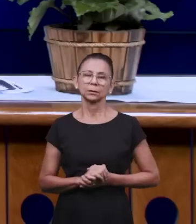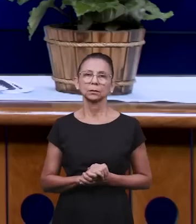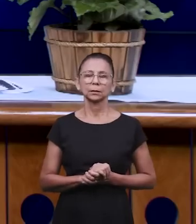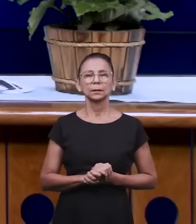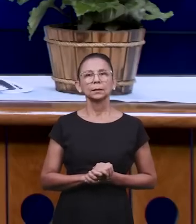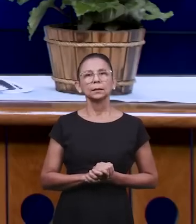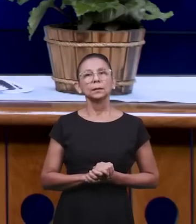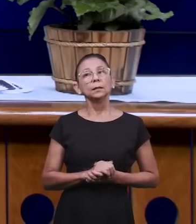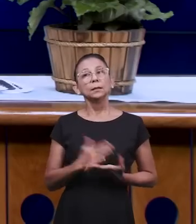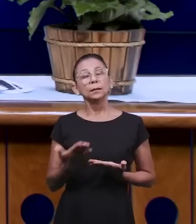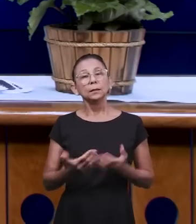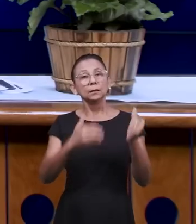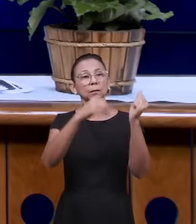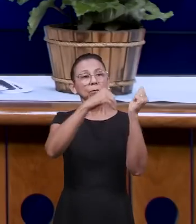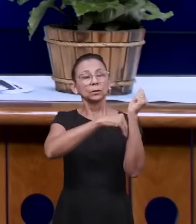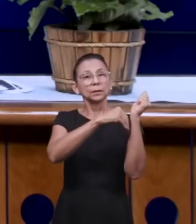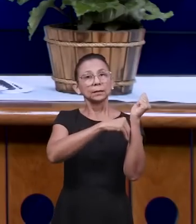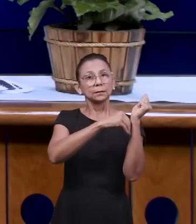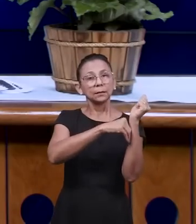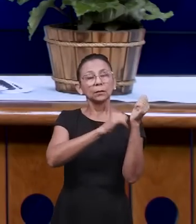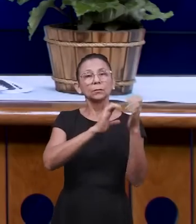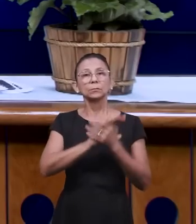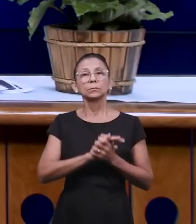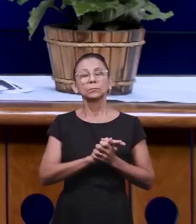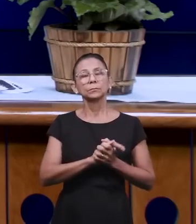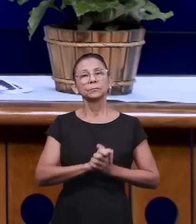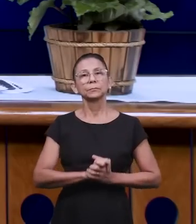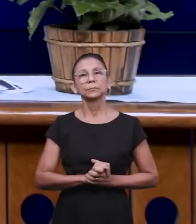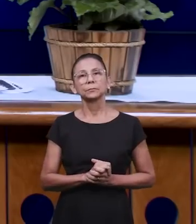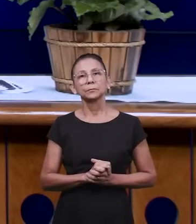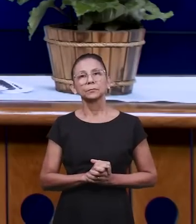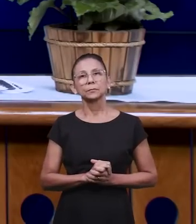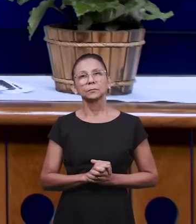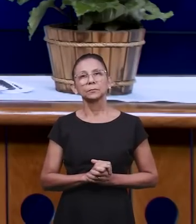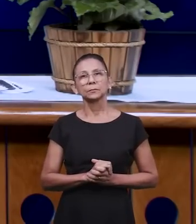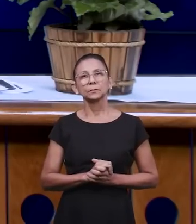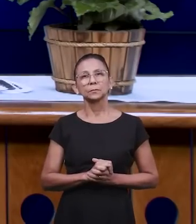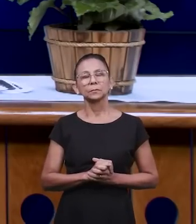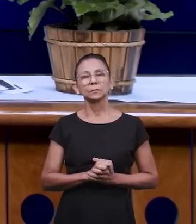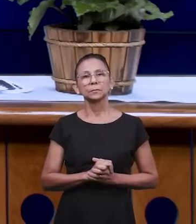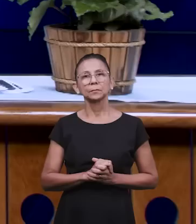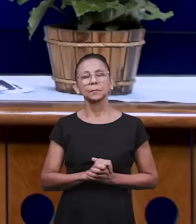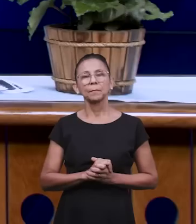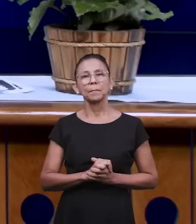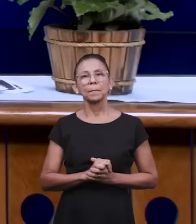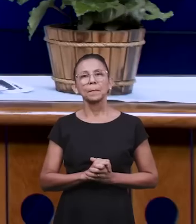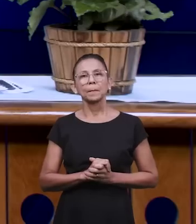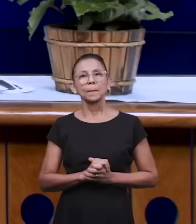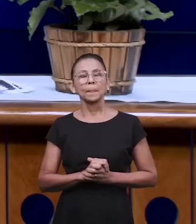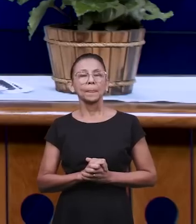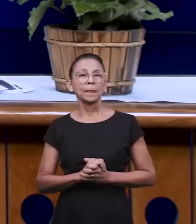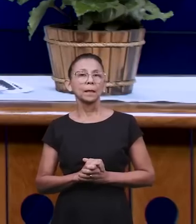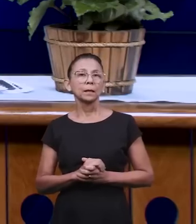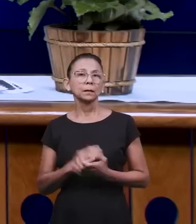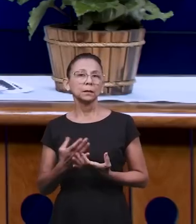sua máquina. Esta passagem entrou para a história com o nome conhecido por todos.